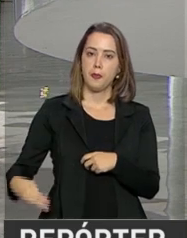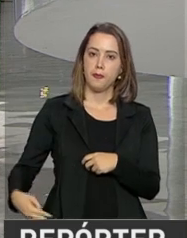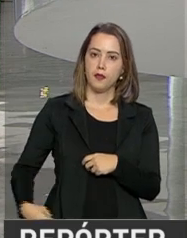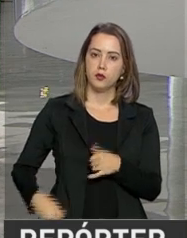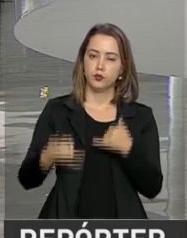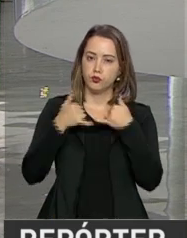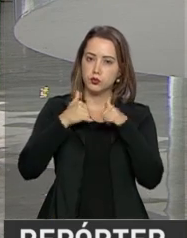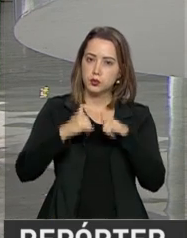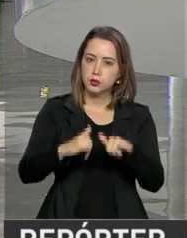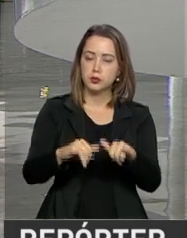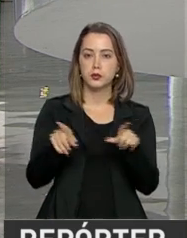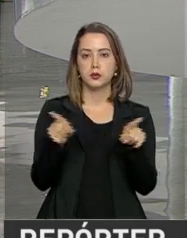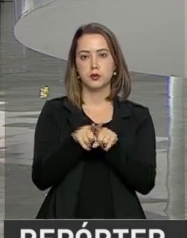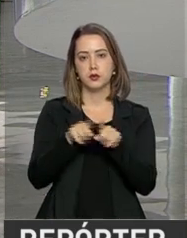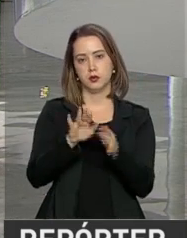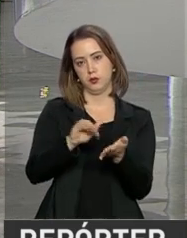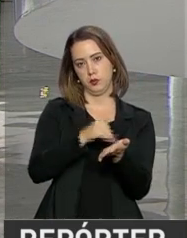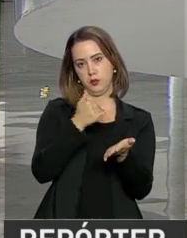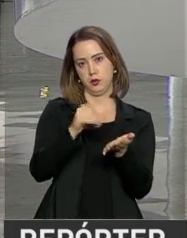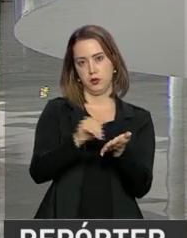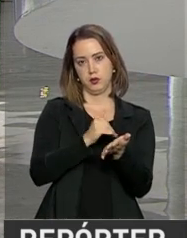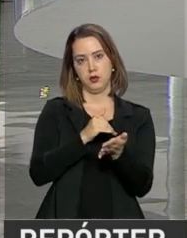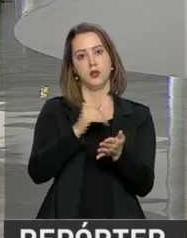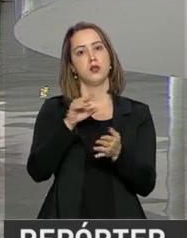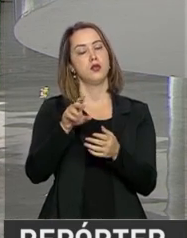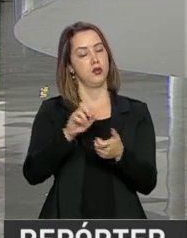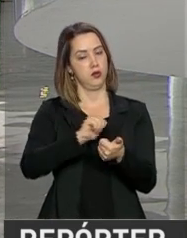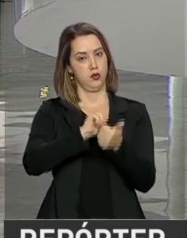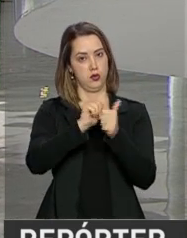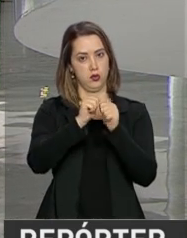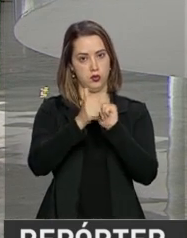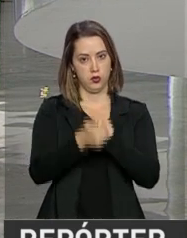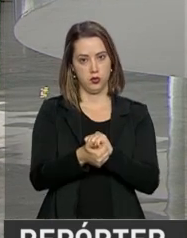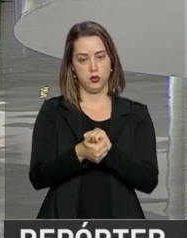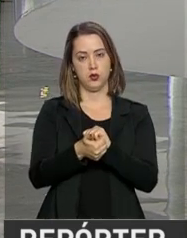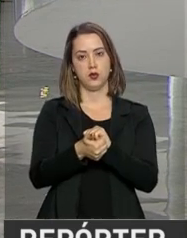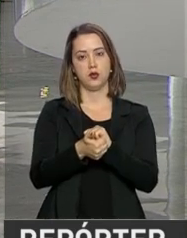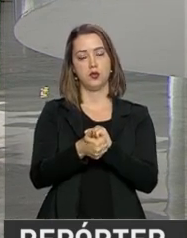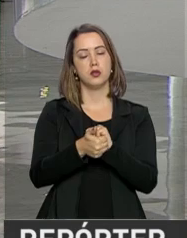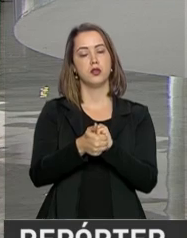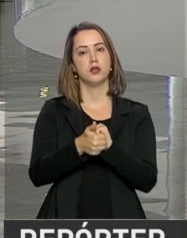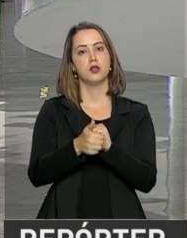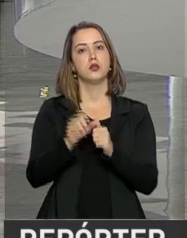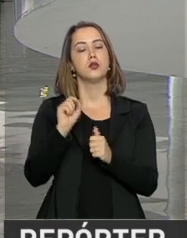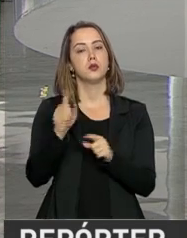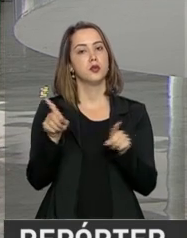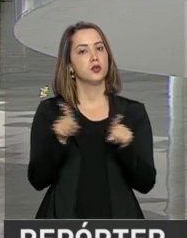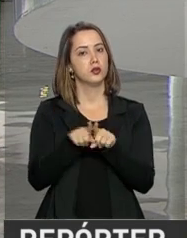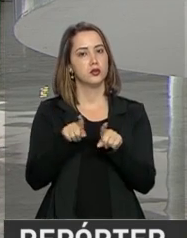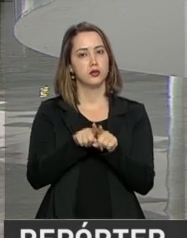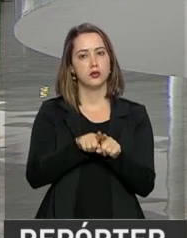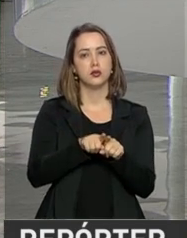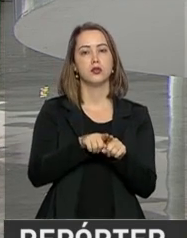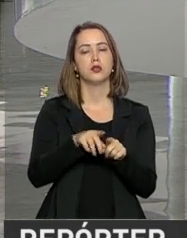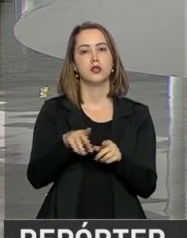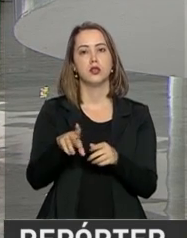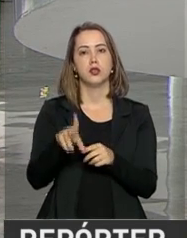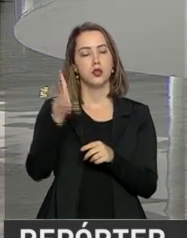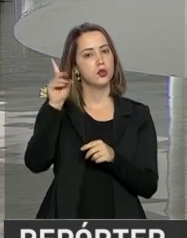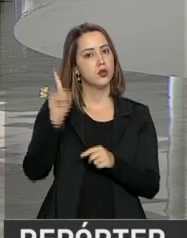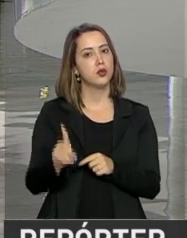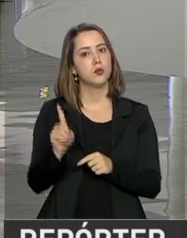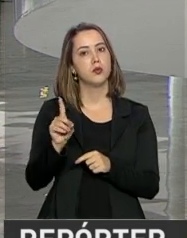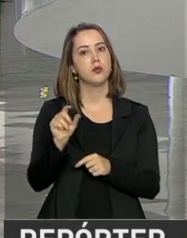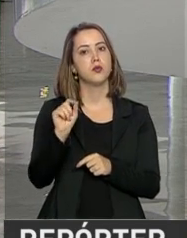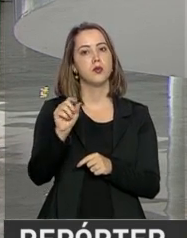Coelho Filho e ainda o secretário executivo do Ministério do Esporte como eu já falei Fernando Avelino E também o diretor geral da